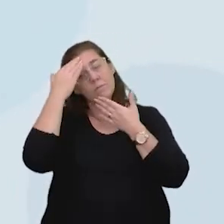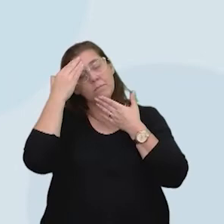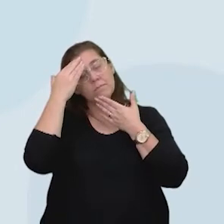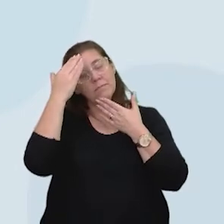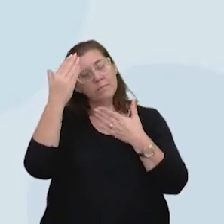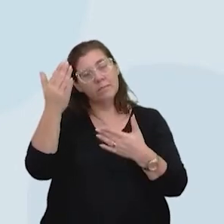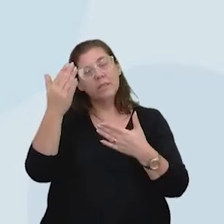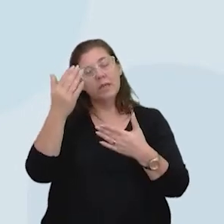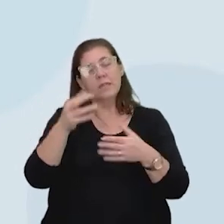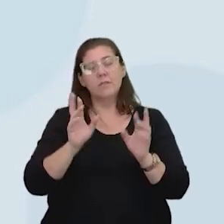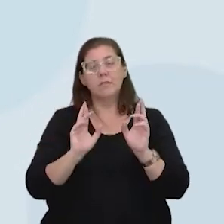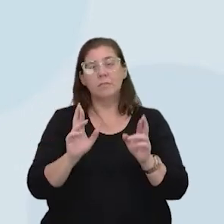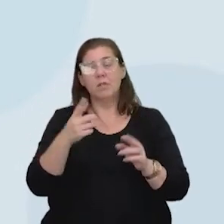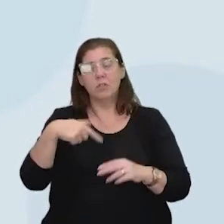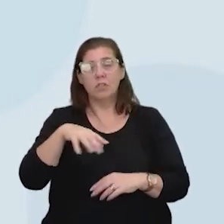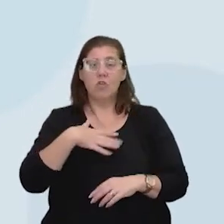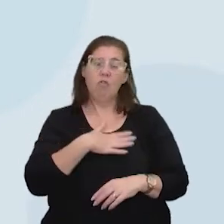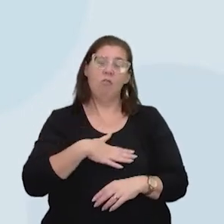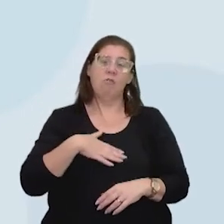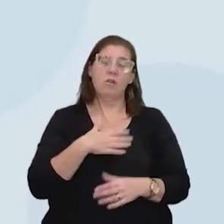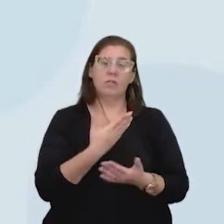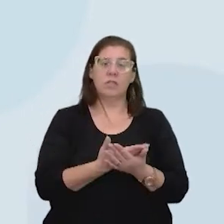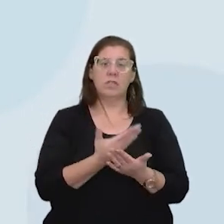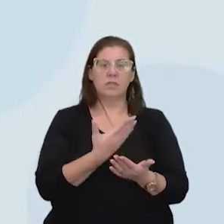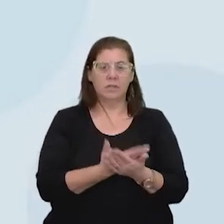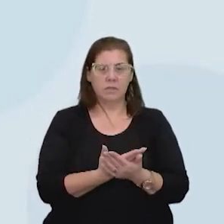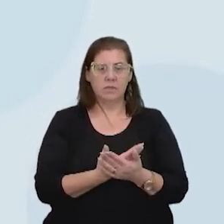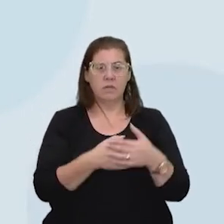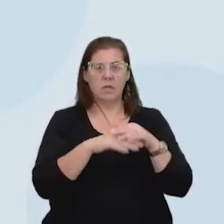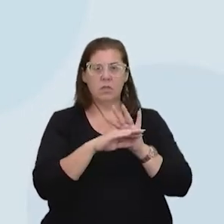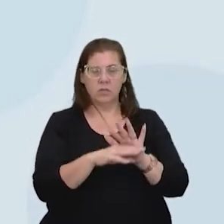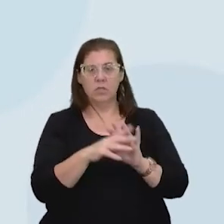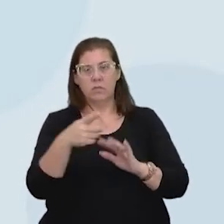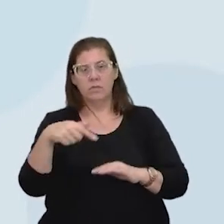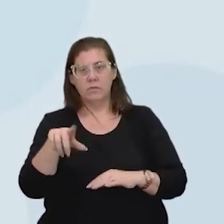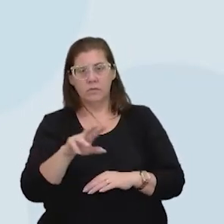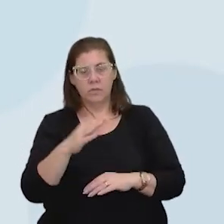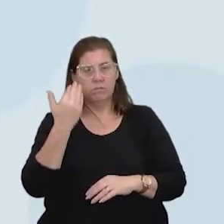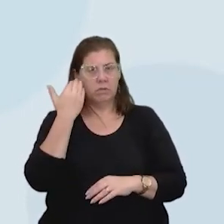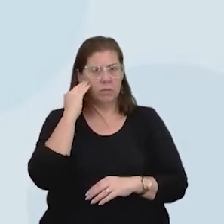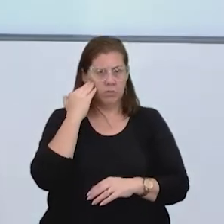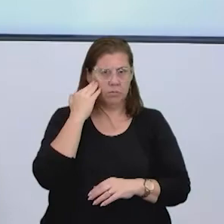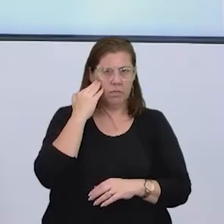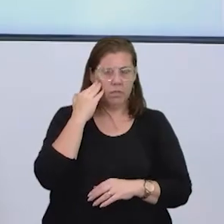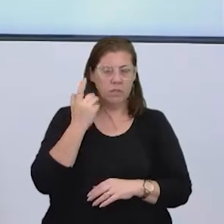obrigada, viu? Espero que vocês tenham curtido, que tenha, né, ajudado vocês aí na compreensão de